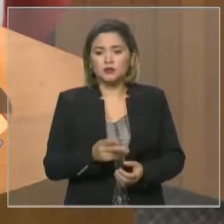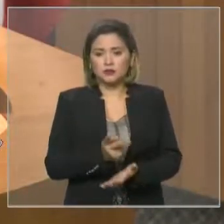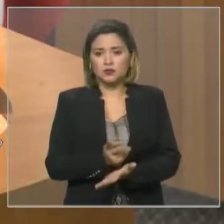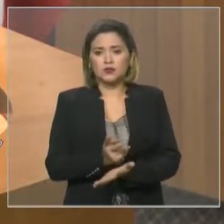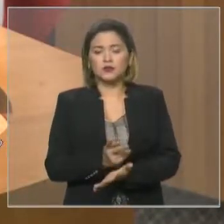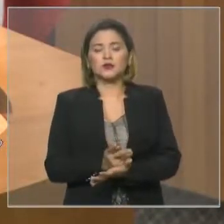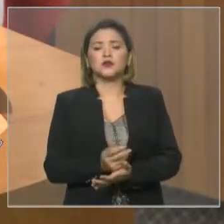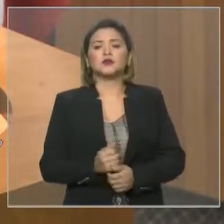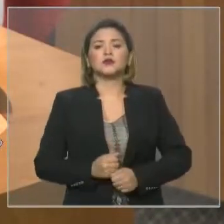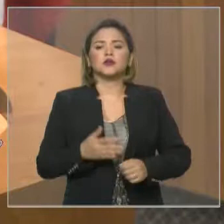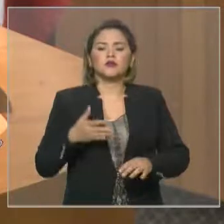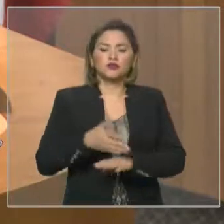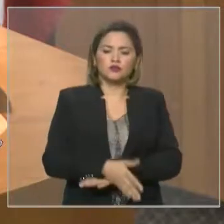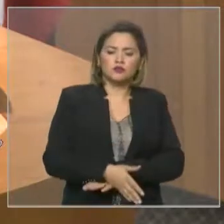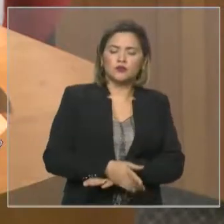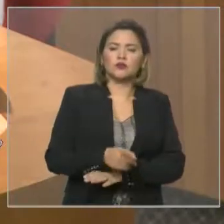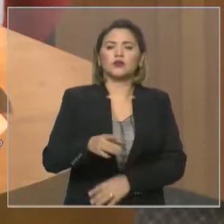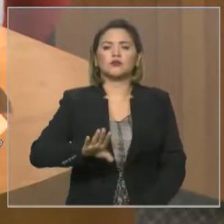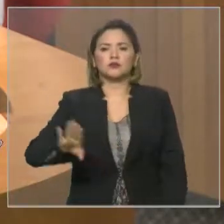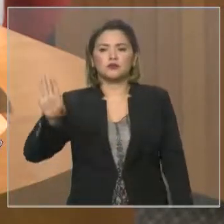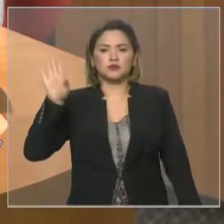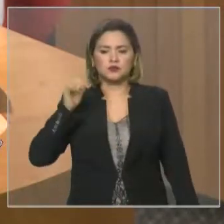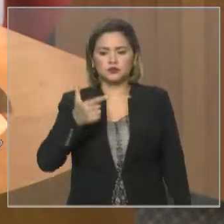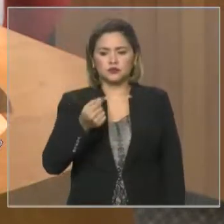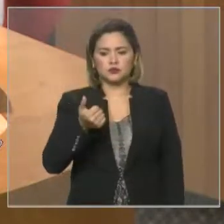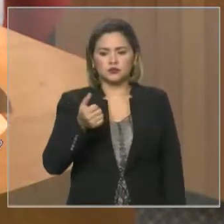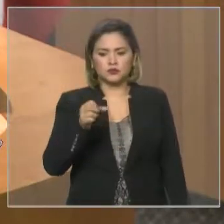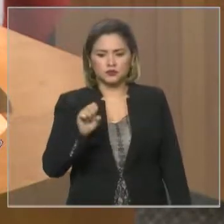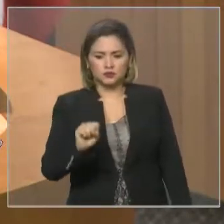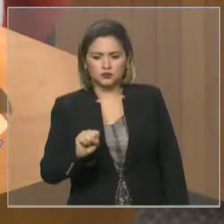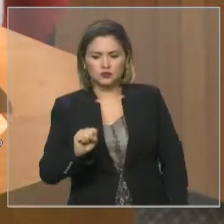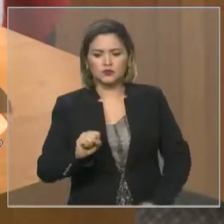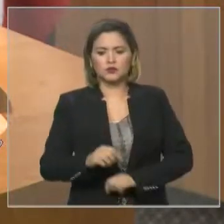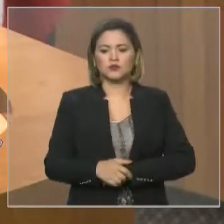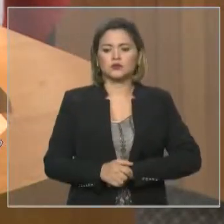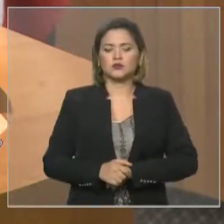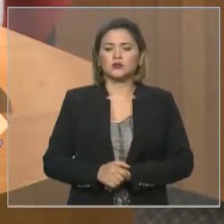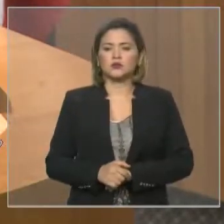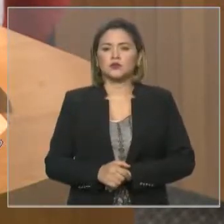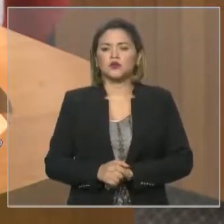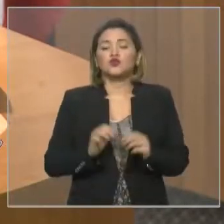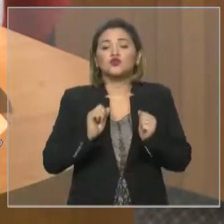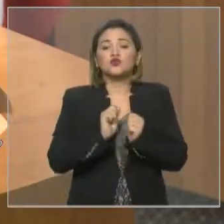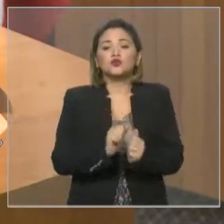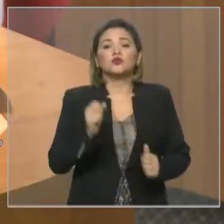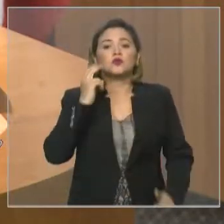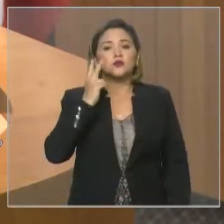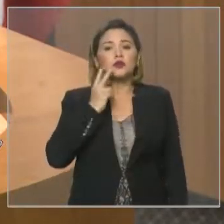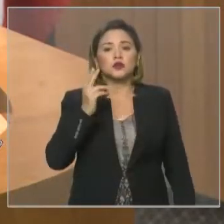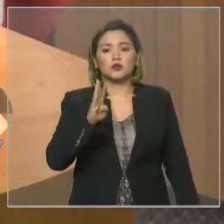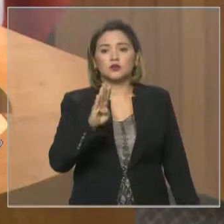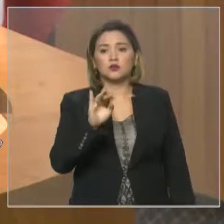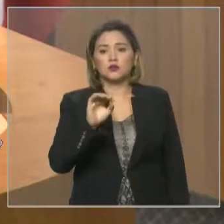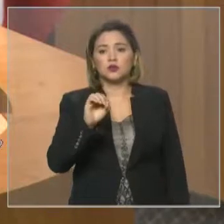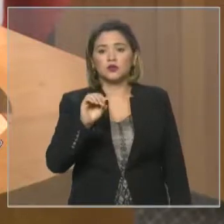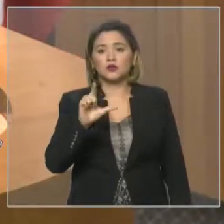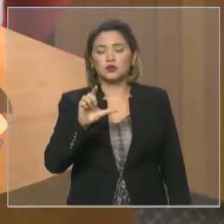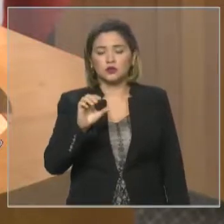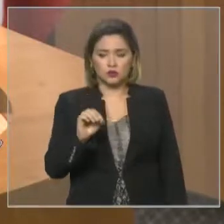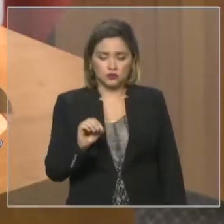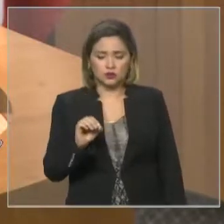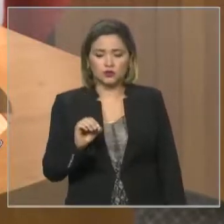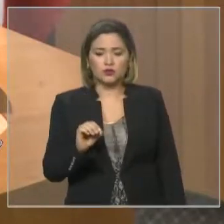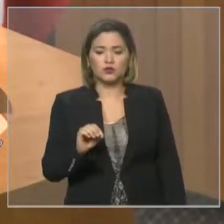lá na nossa campanha, na campanha de 2018, estivemos com o vereador Biolo, da cidade de Itaipava, aonde